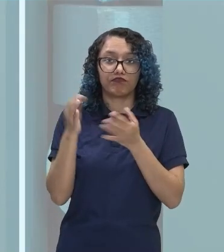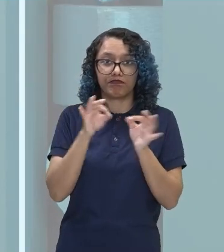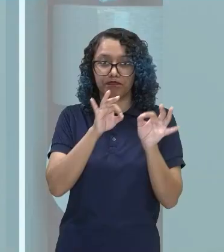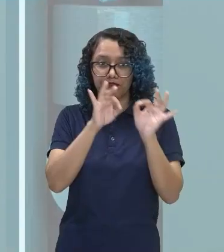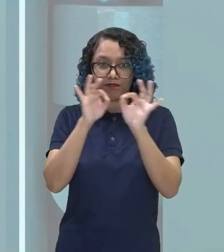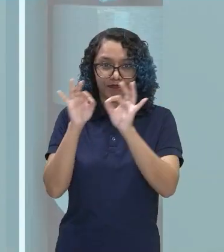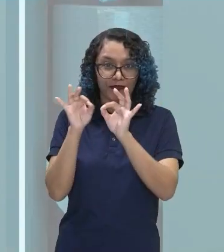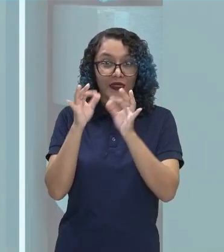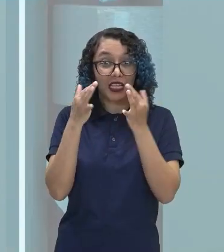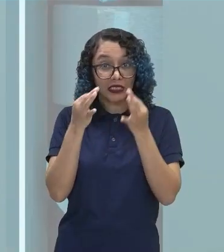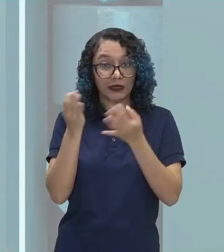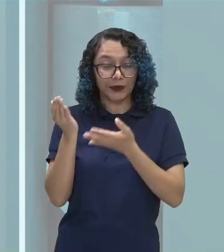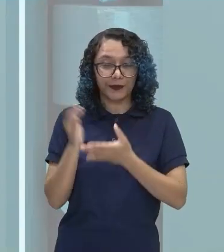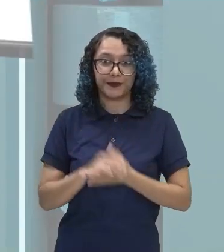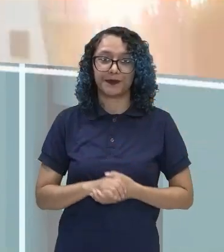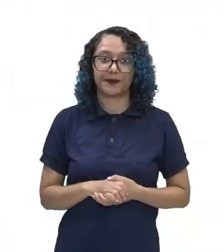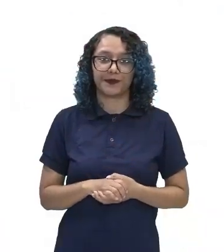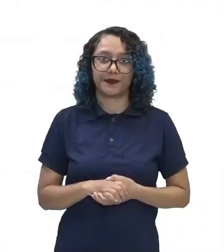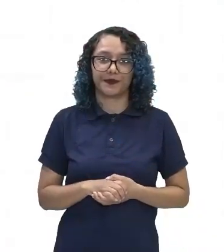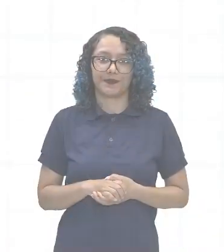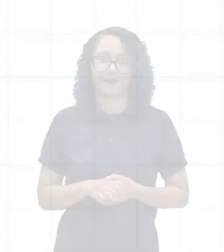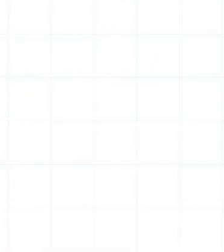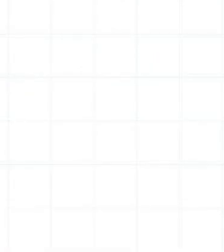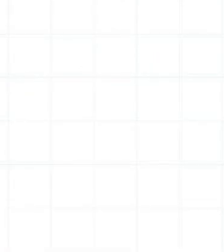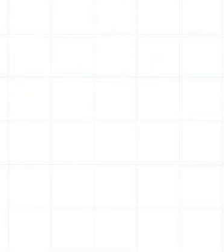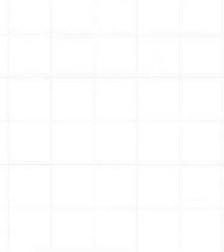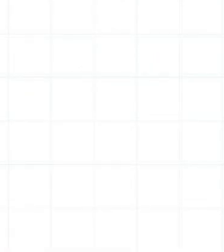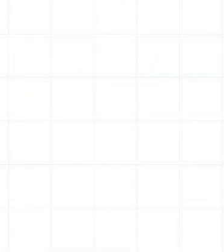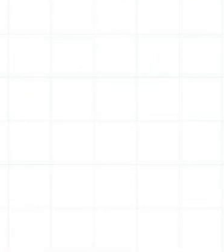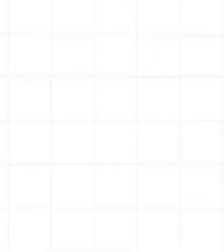com bastante atenção.